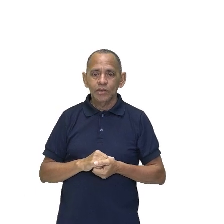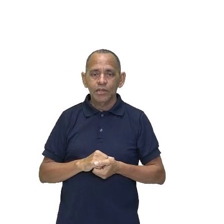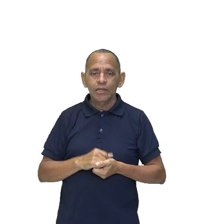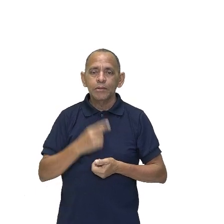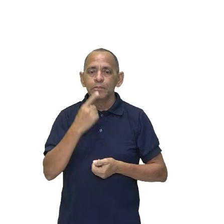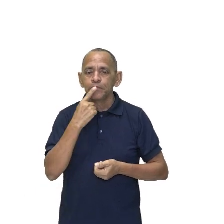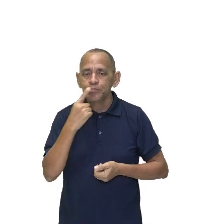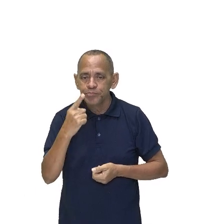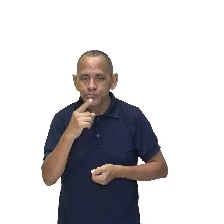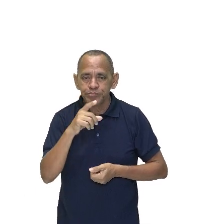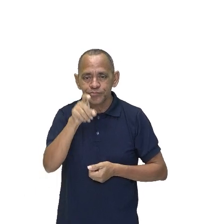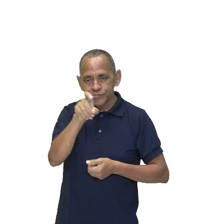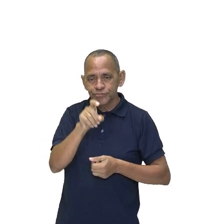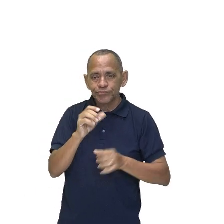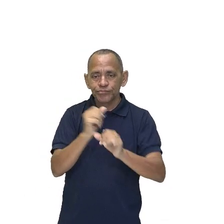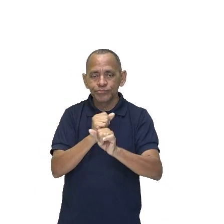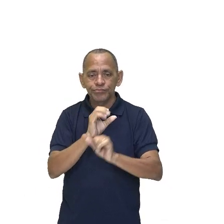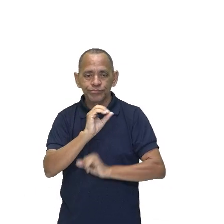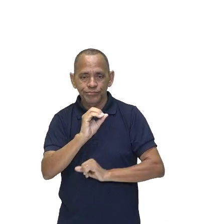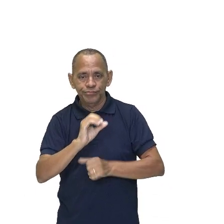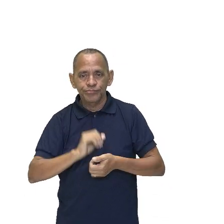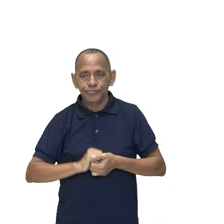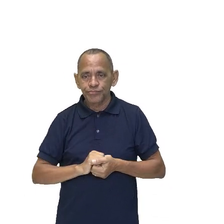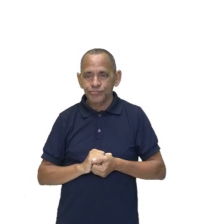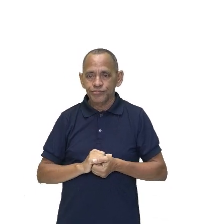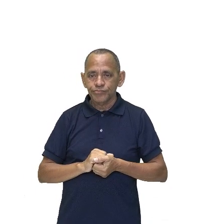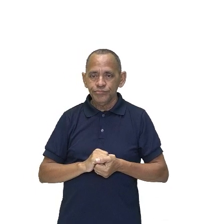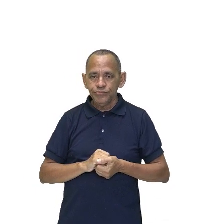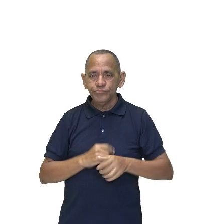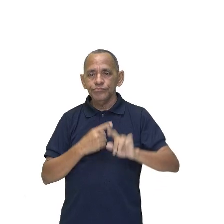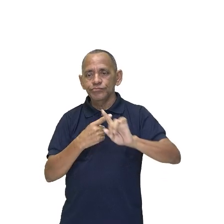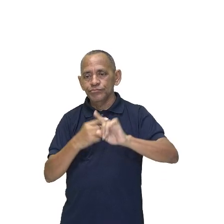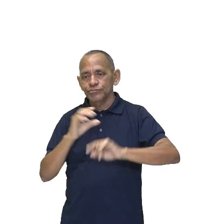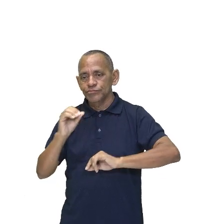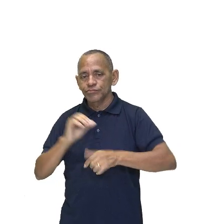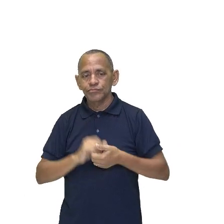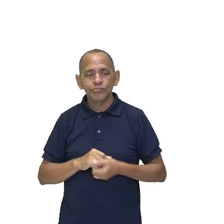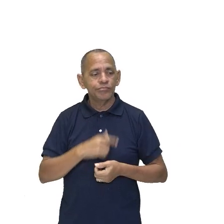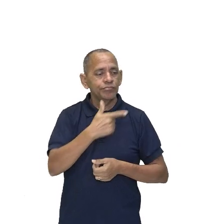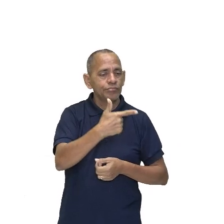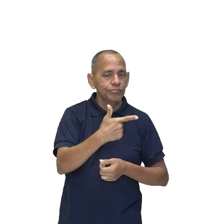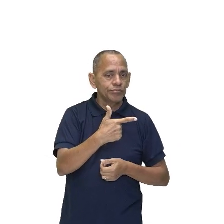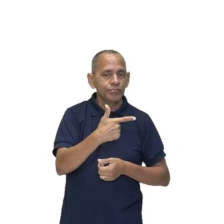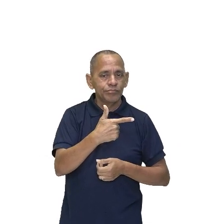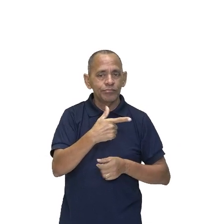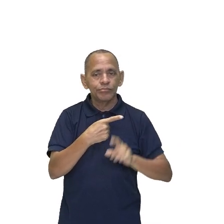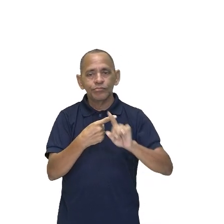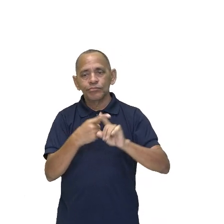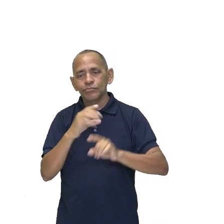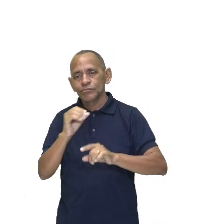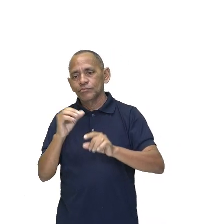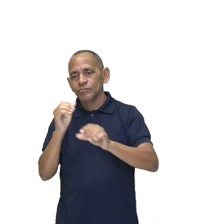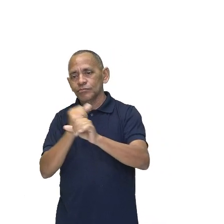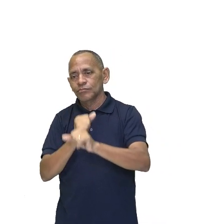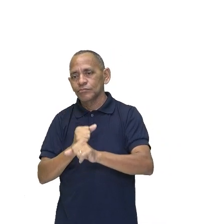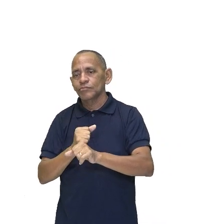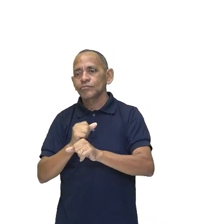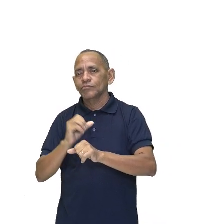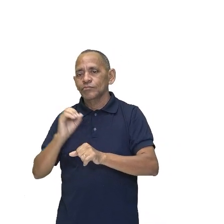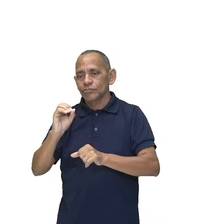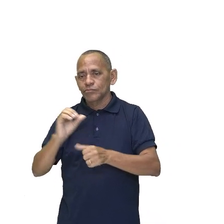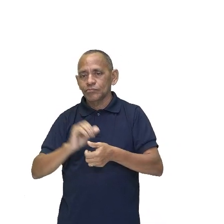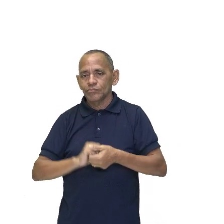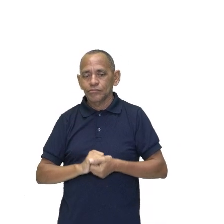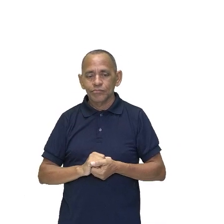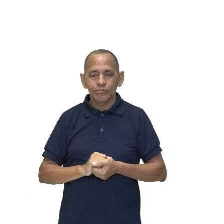com 0 tudo fica simples, né, gente? Porque eu vou multiplicar por 0. 2 vezes 0 é 0, então vai ficar só o 4. Par ordenado,